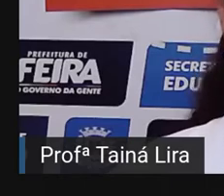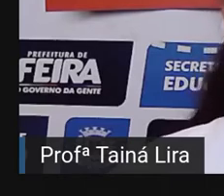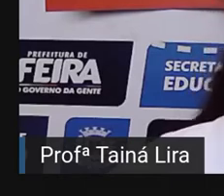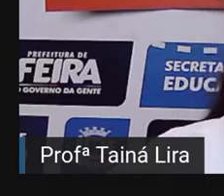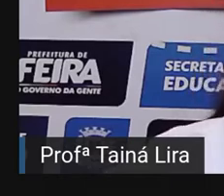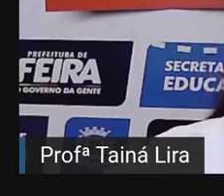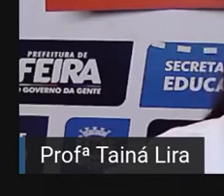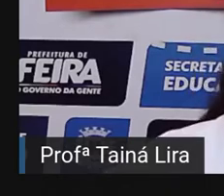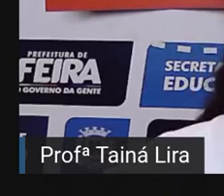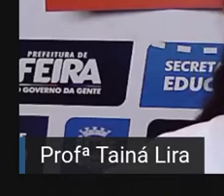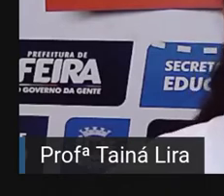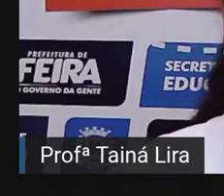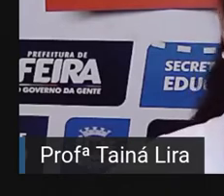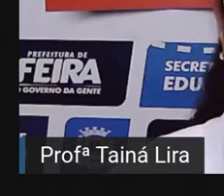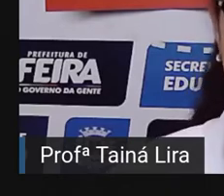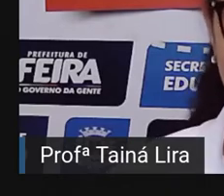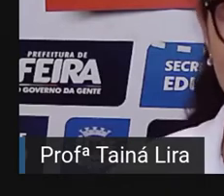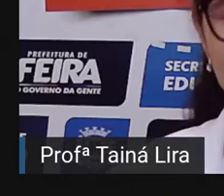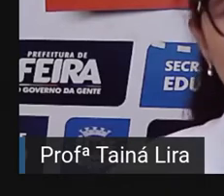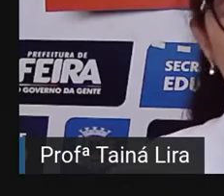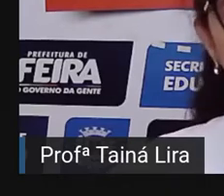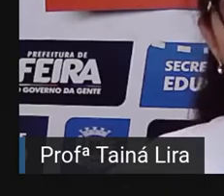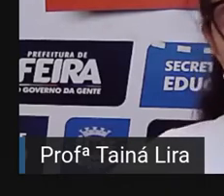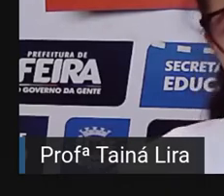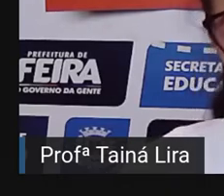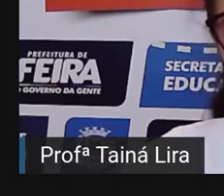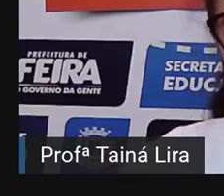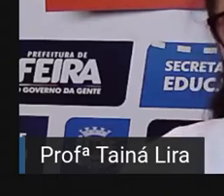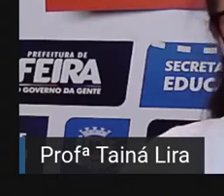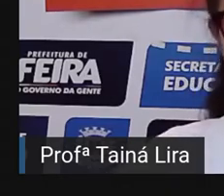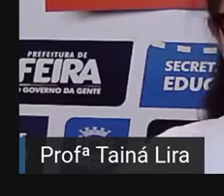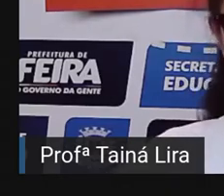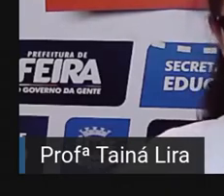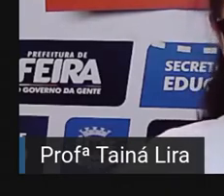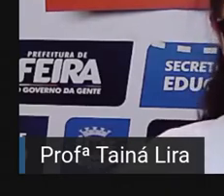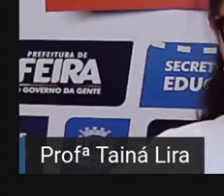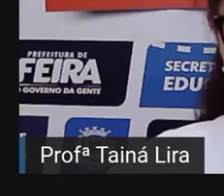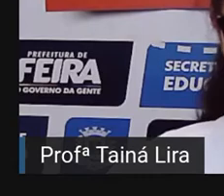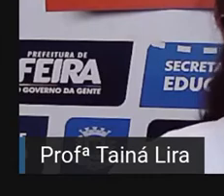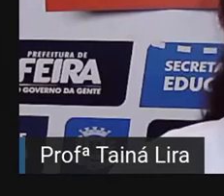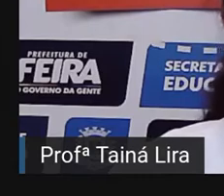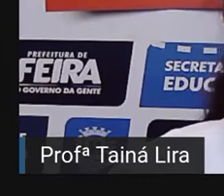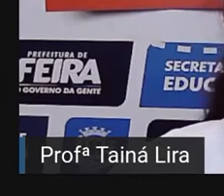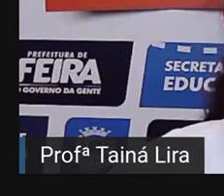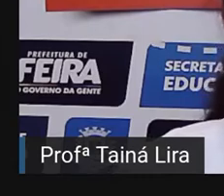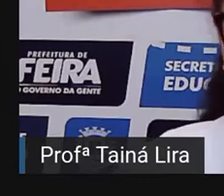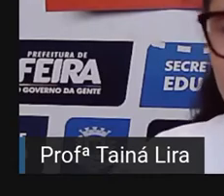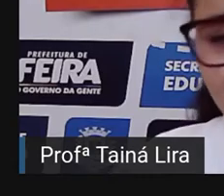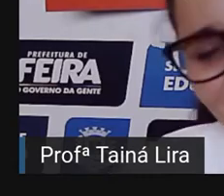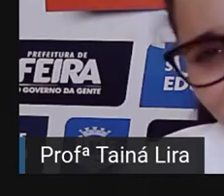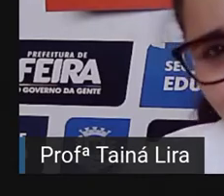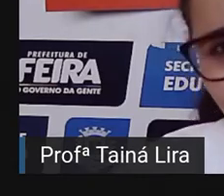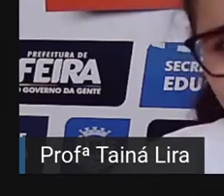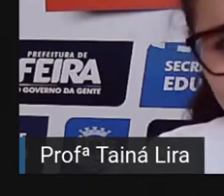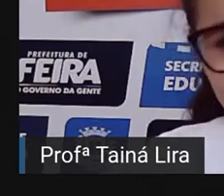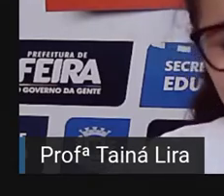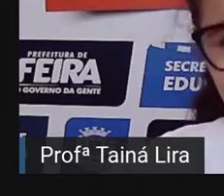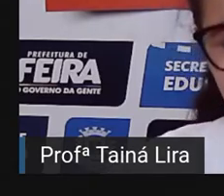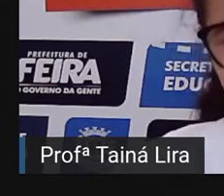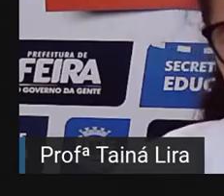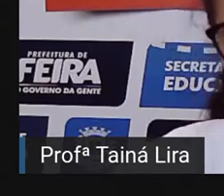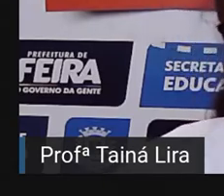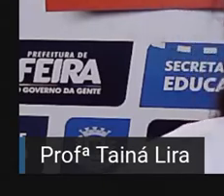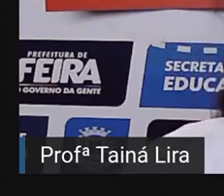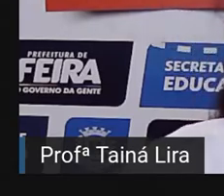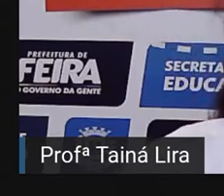o Olá segundo ano como estão meus amores vamos lá em aí tá preparado para